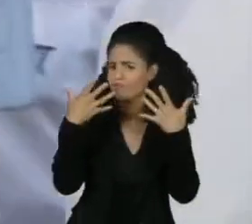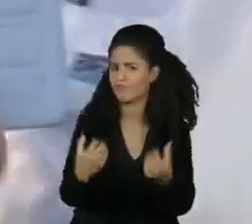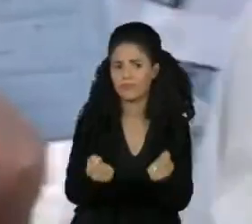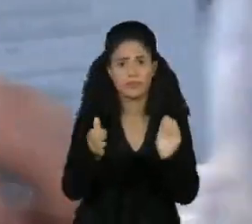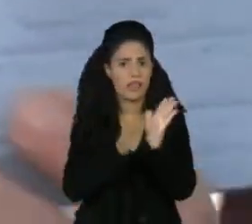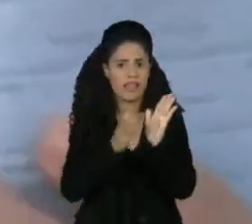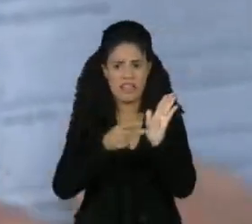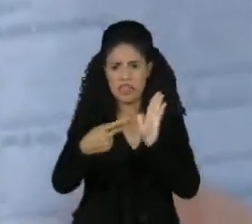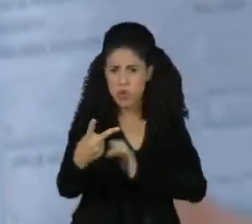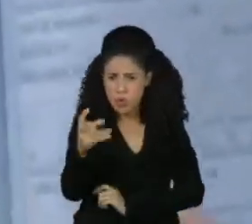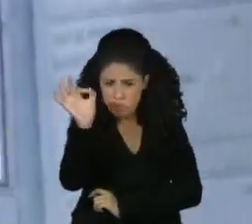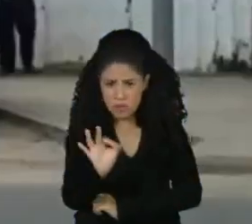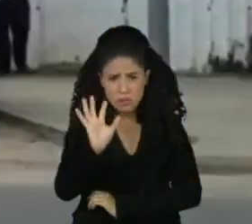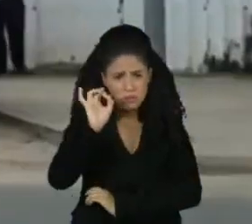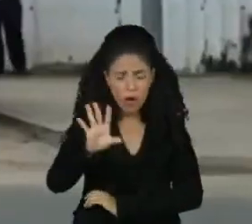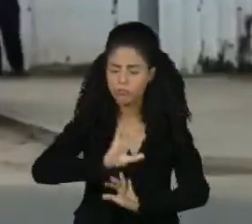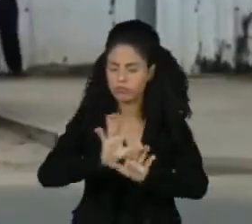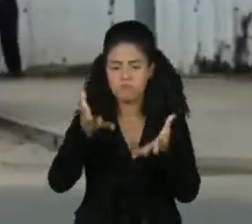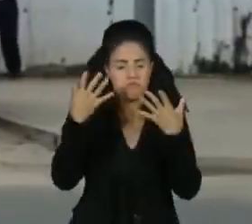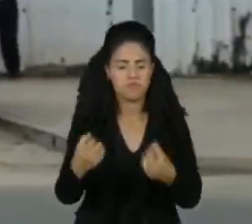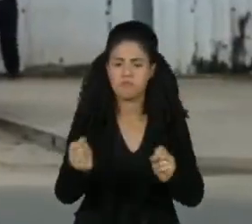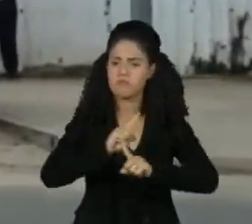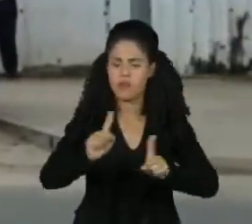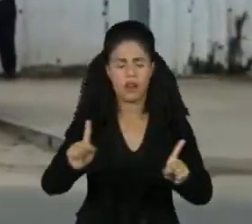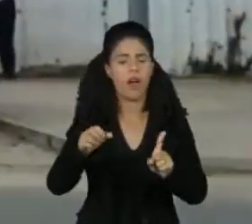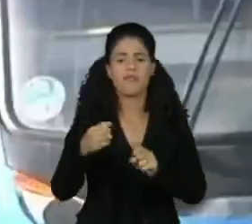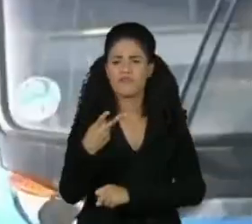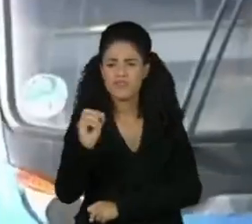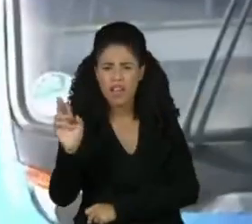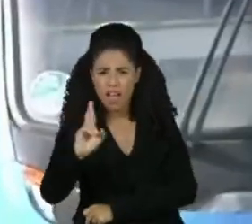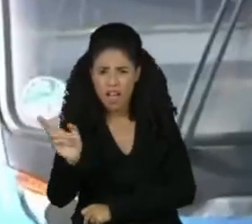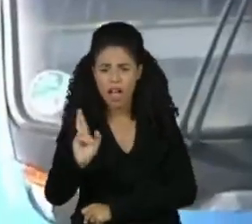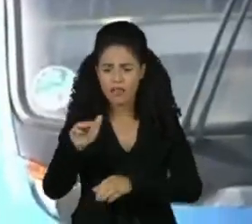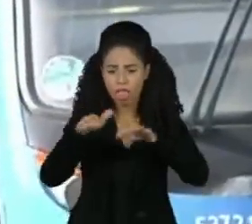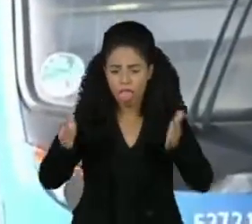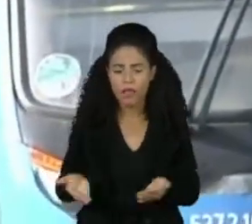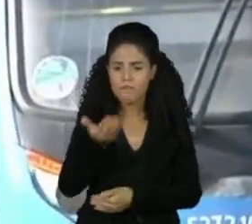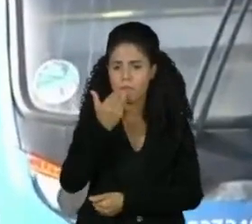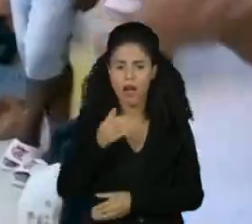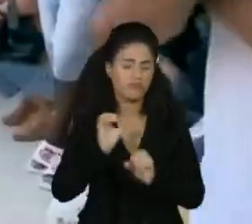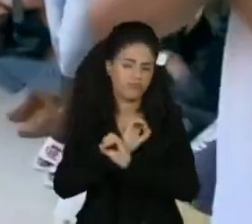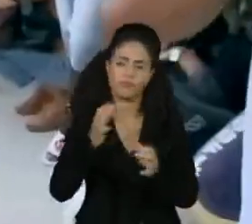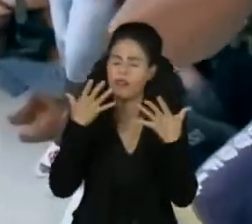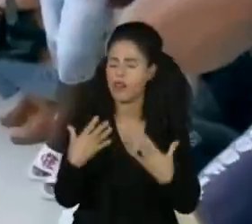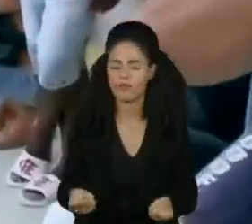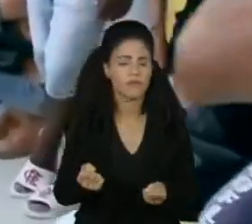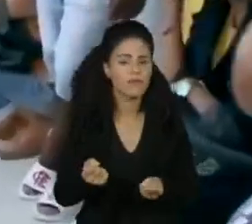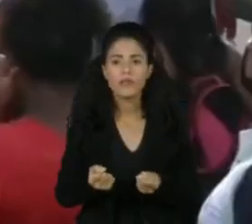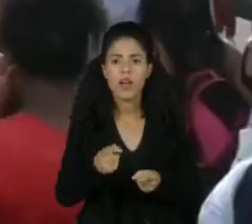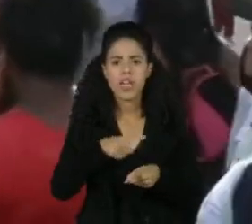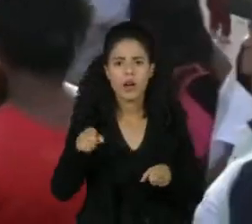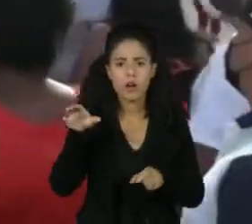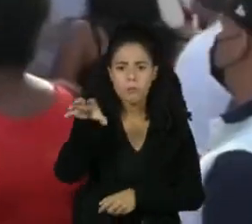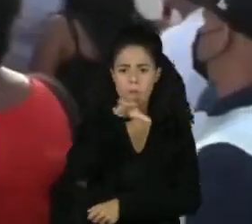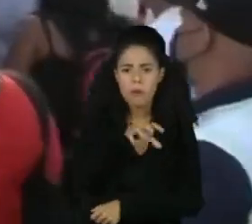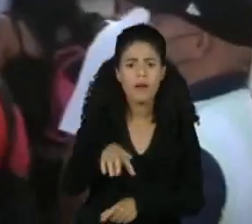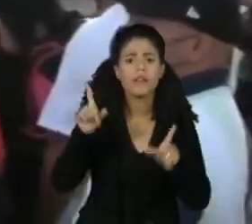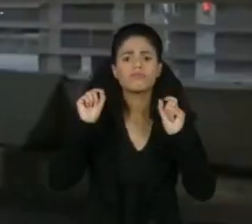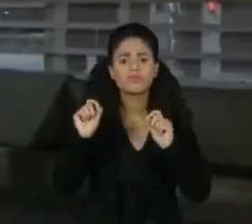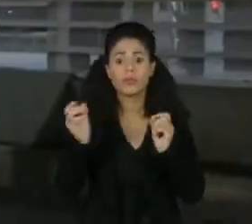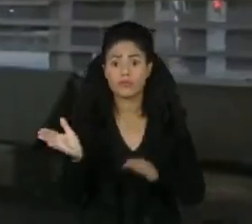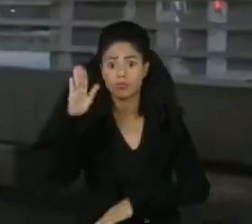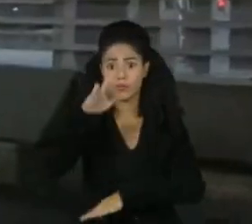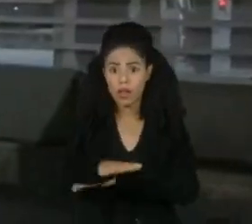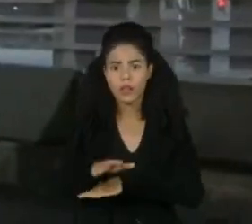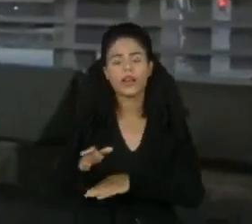patronal de dois por cento de aumento e mais 20 reais de cesta básica os rodoviários que atendem a capital bom hoje à tarde